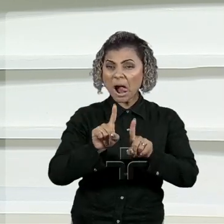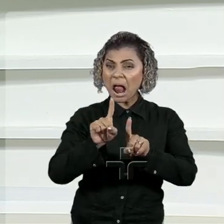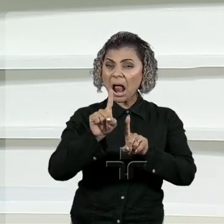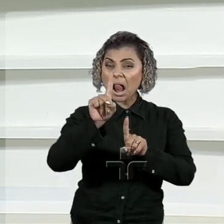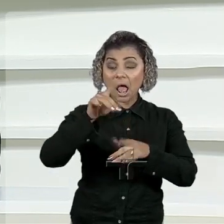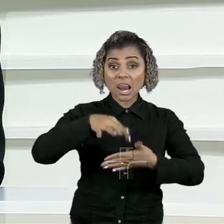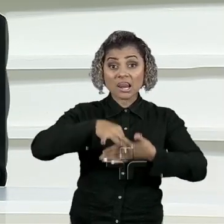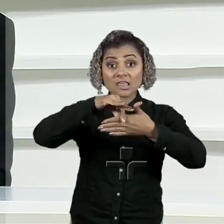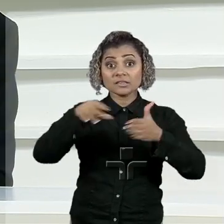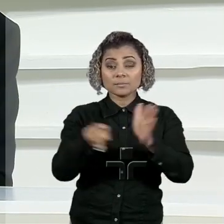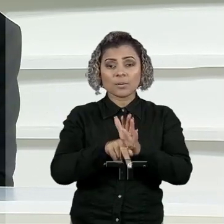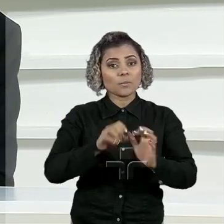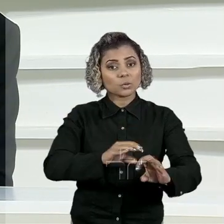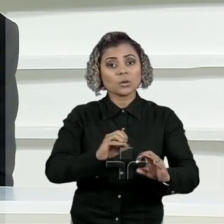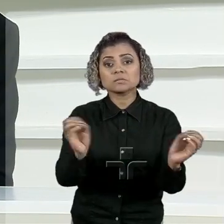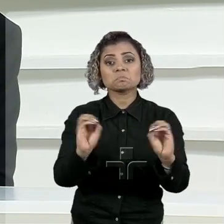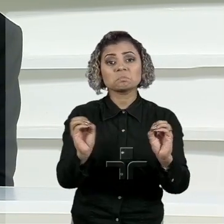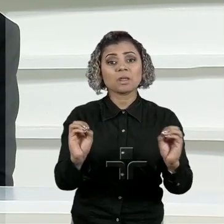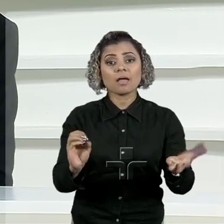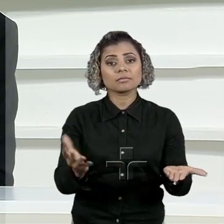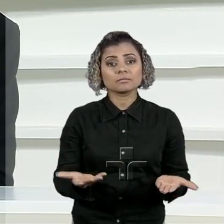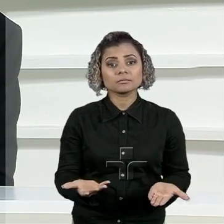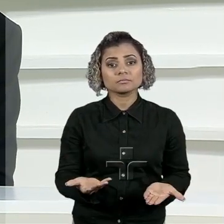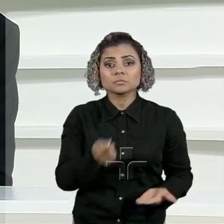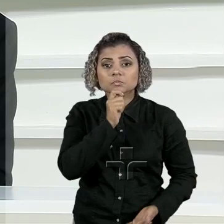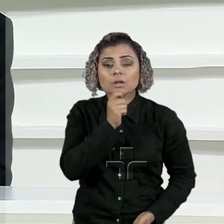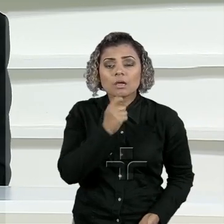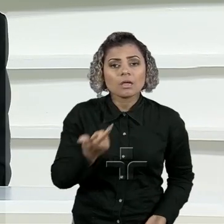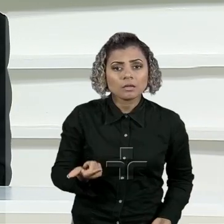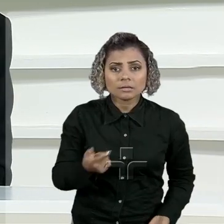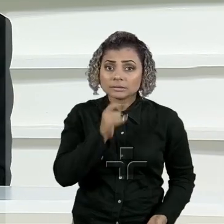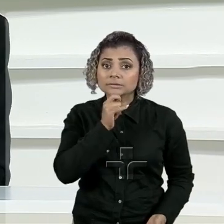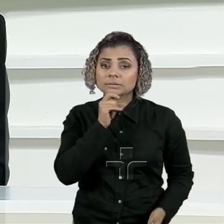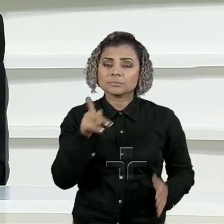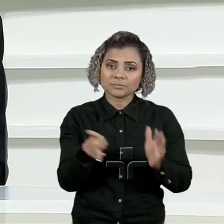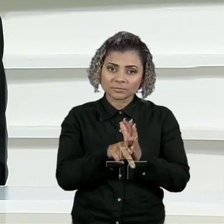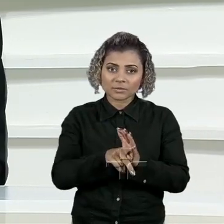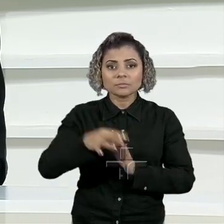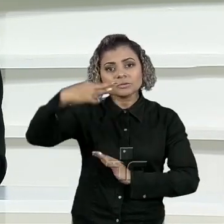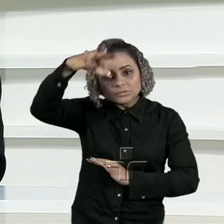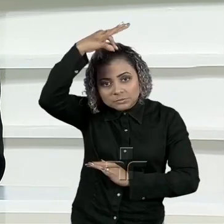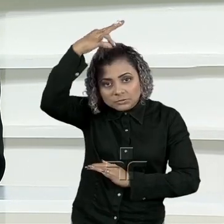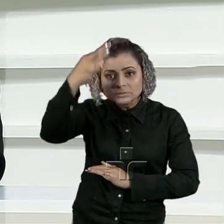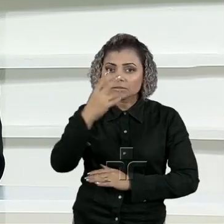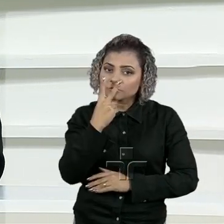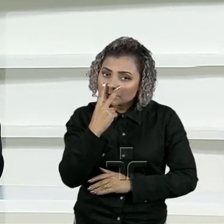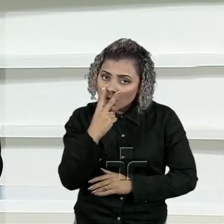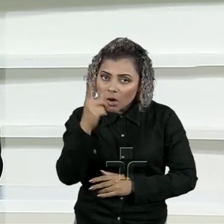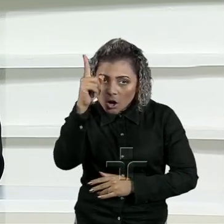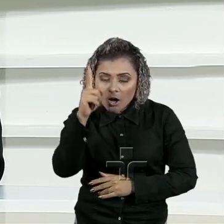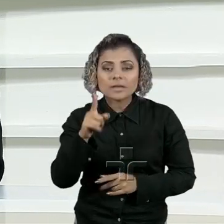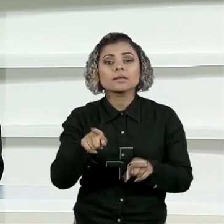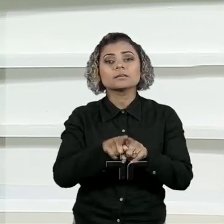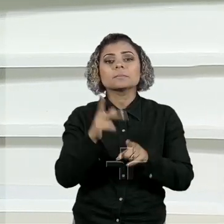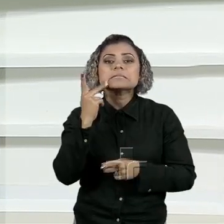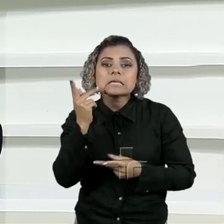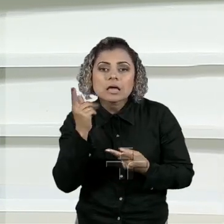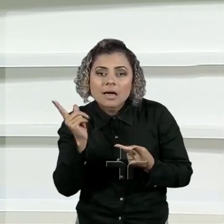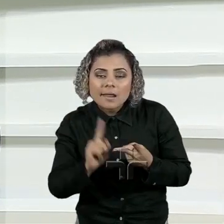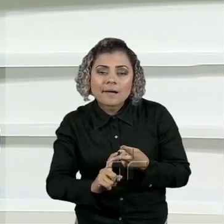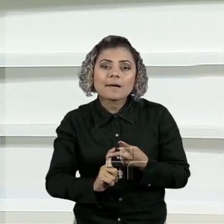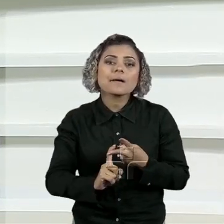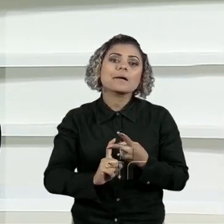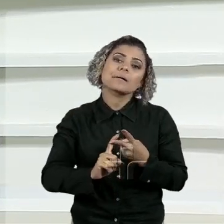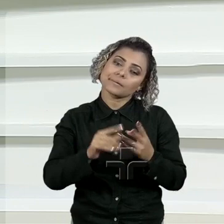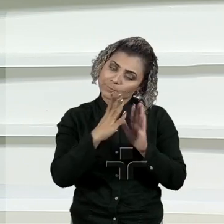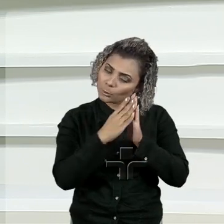educação? Quanto outros estados, por exemplo, Espírito Santo, foi citado pelo João Dória aqui, Ceará, que é